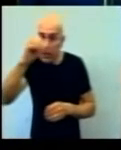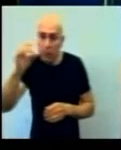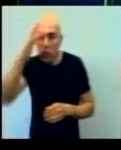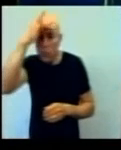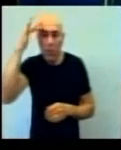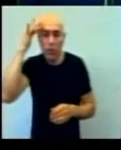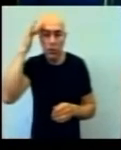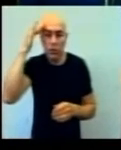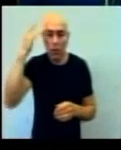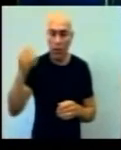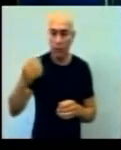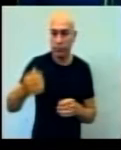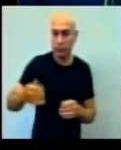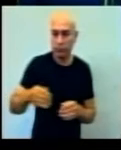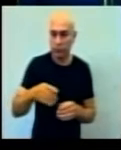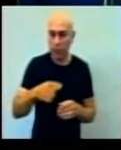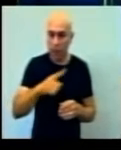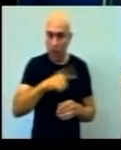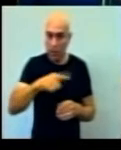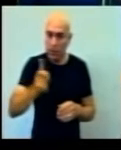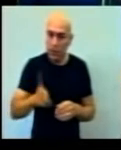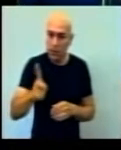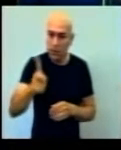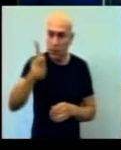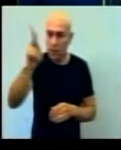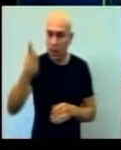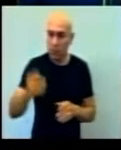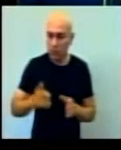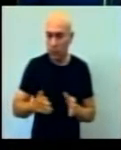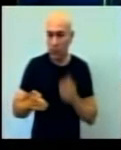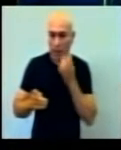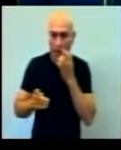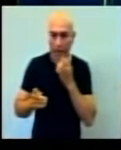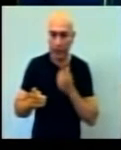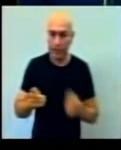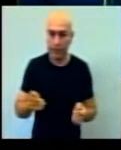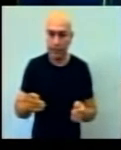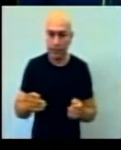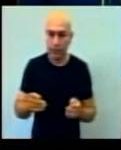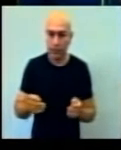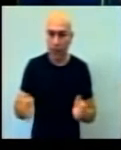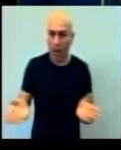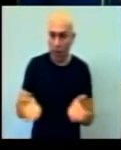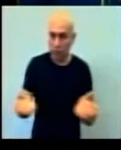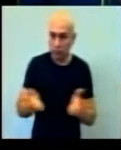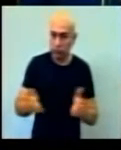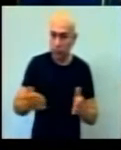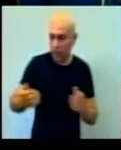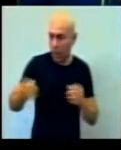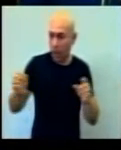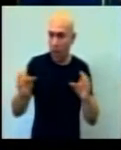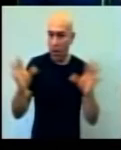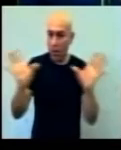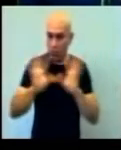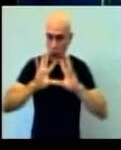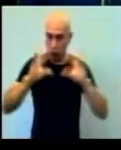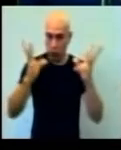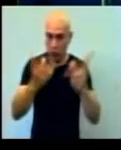faixa etária. E assim por diante. Vocês podem ver que 80 e mais, nós temos uma população bem menor, então